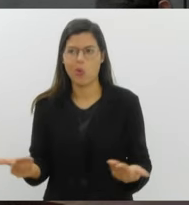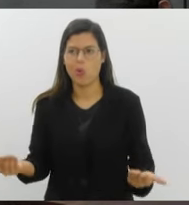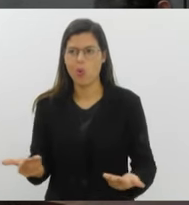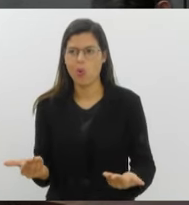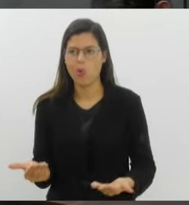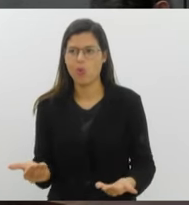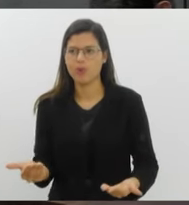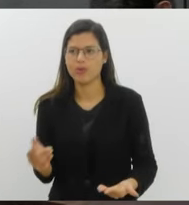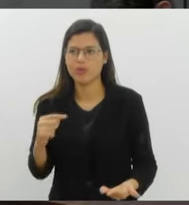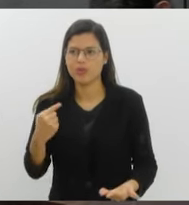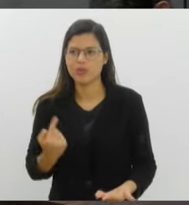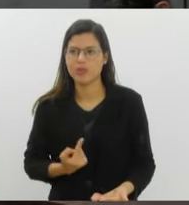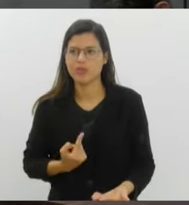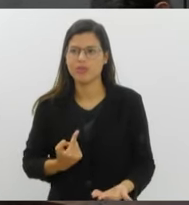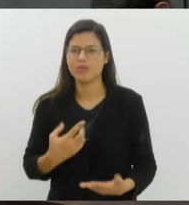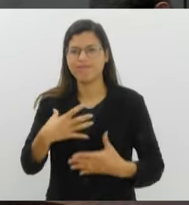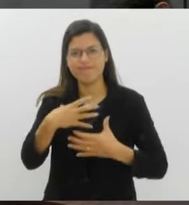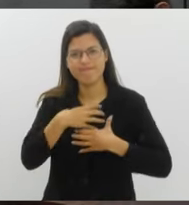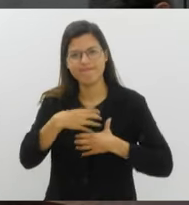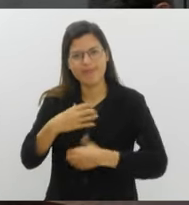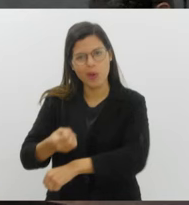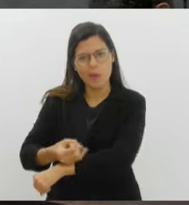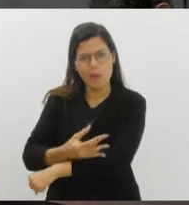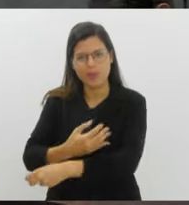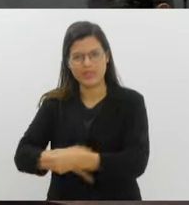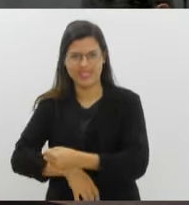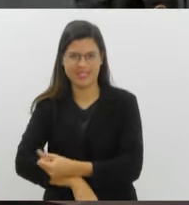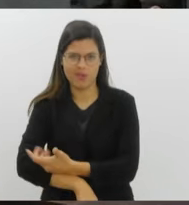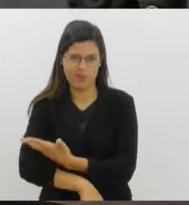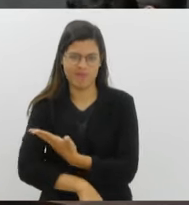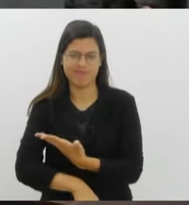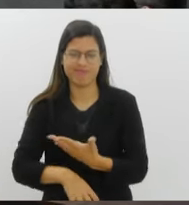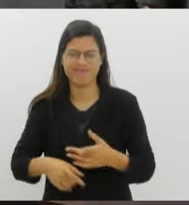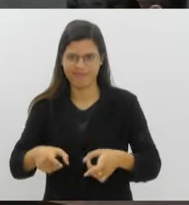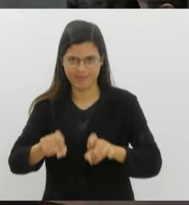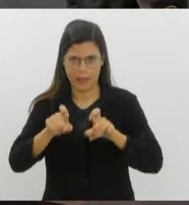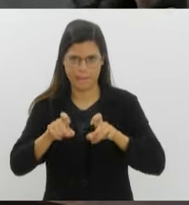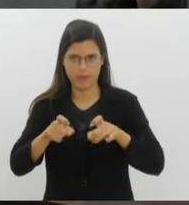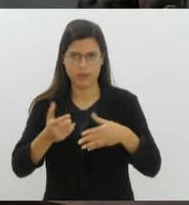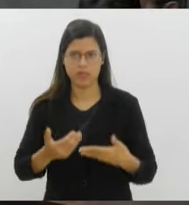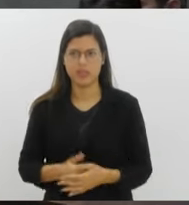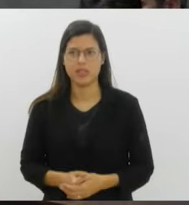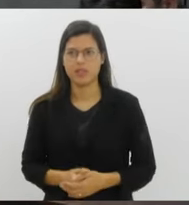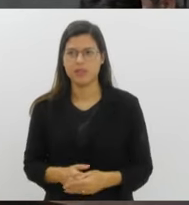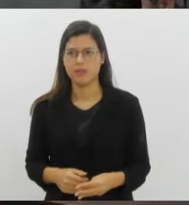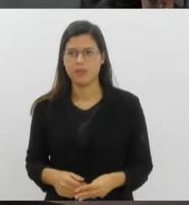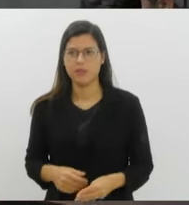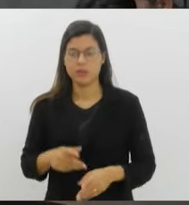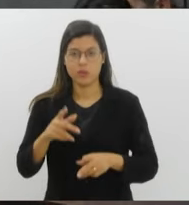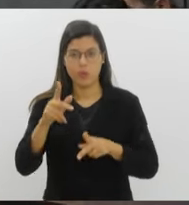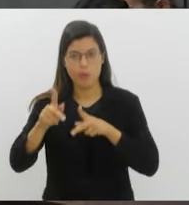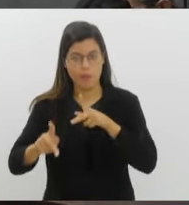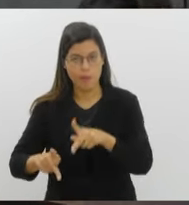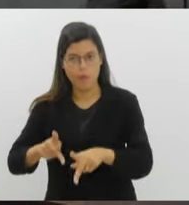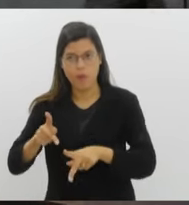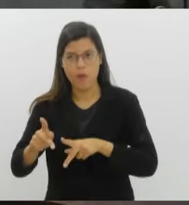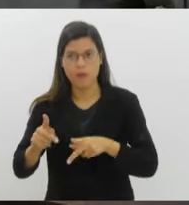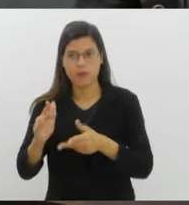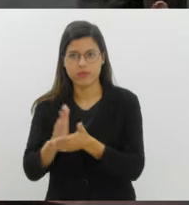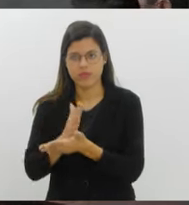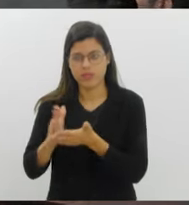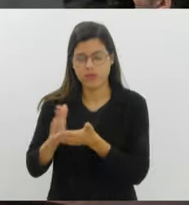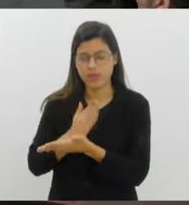aqui emocionado, assumindo esse momento. Povo que muitas das vezes até me